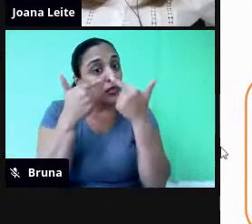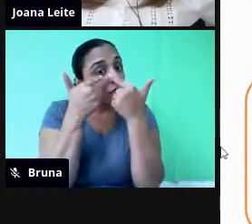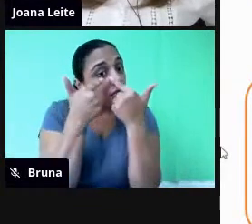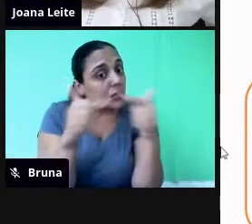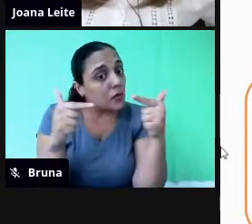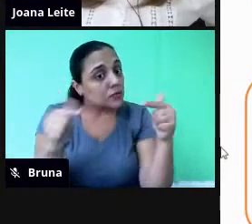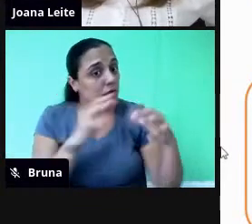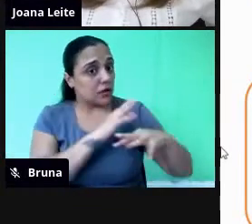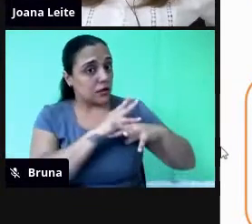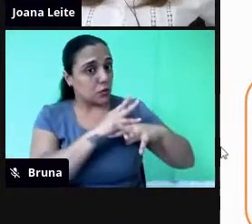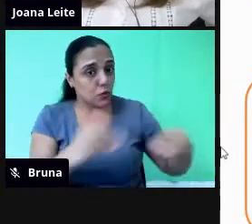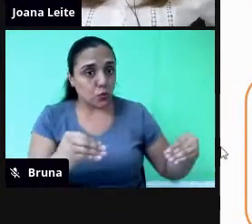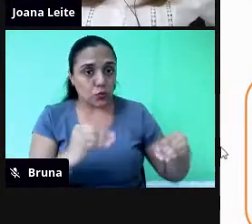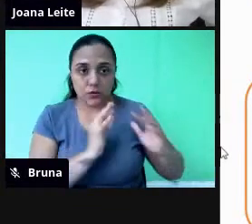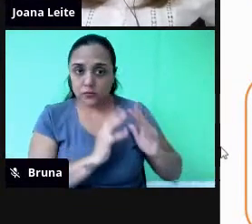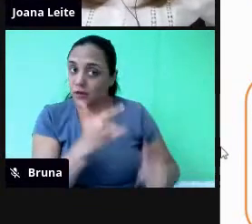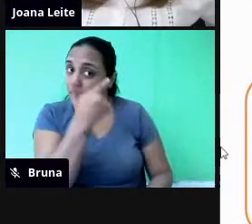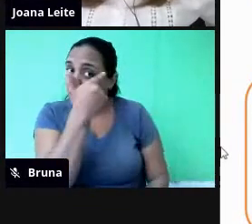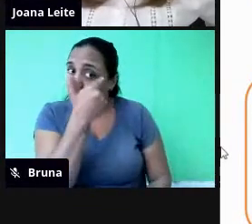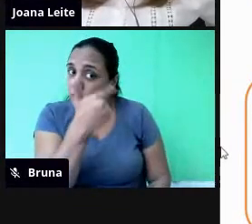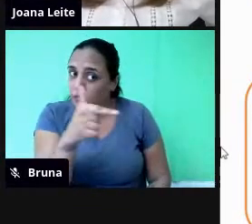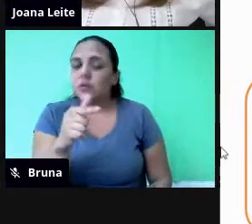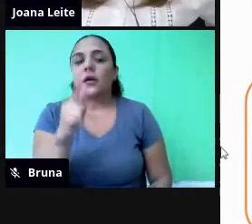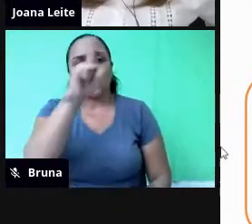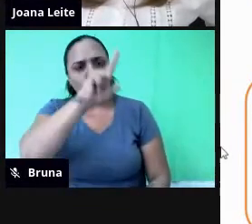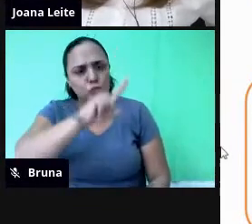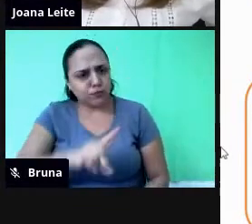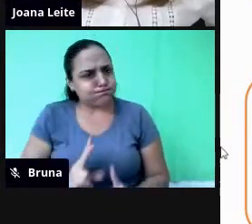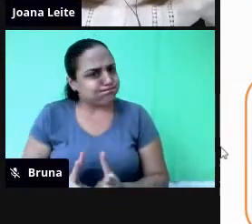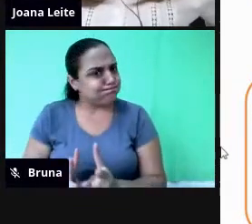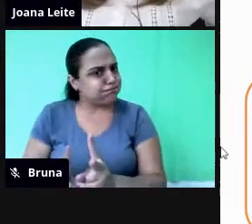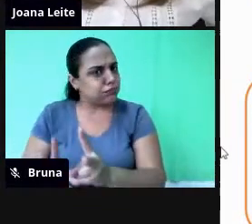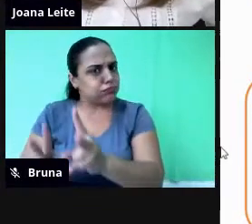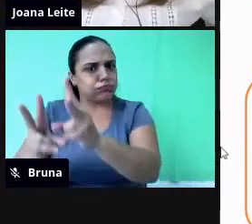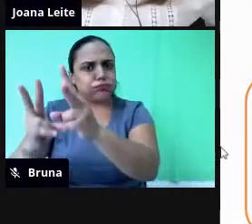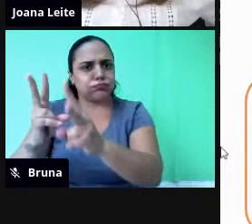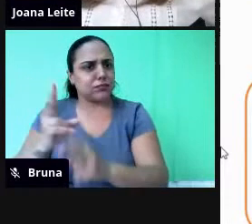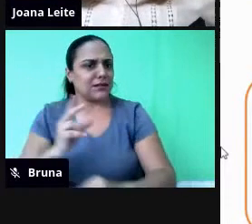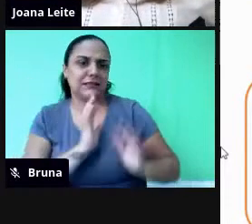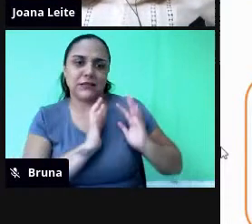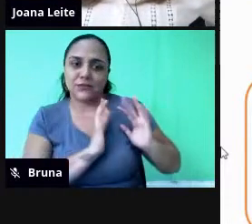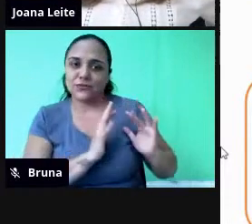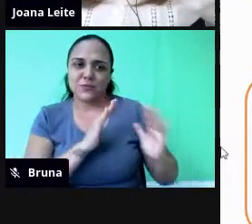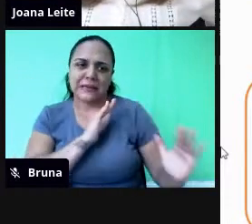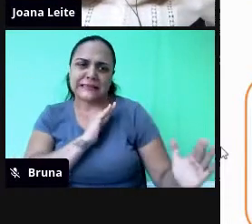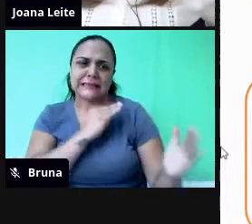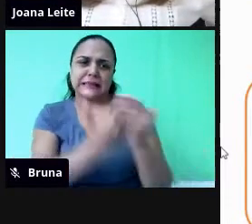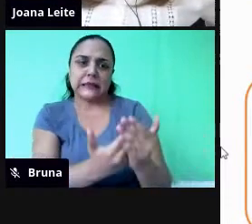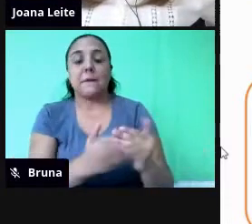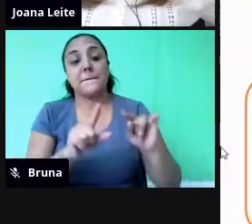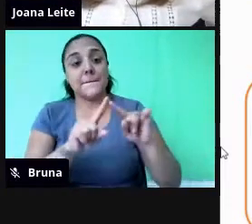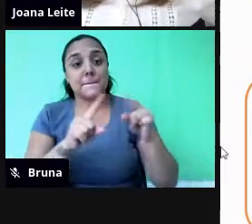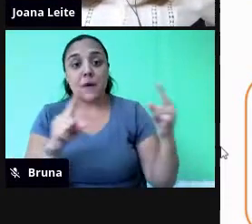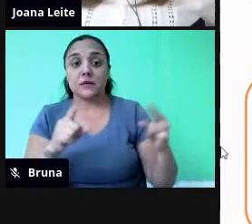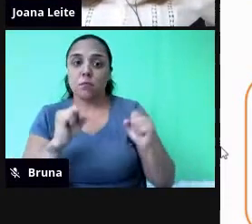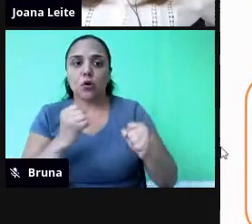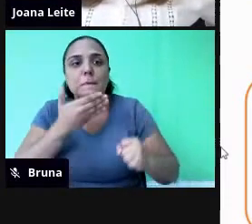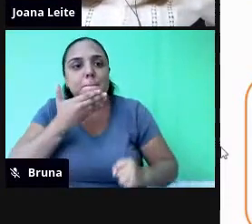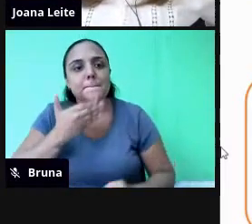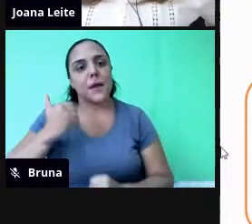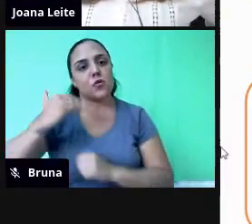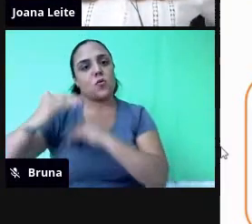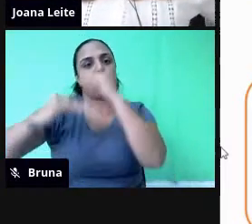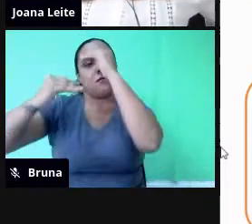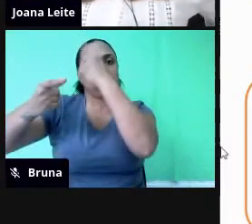criança não vai ter mais nada. Não, ela vai continuar tendo autismo, ela vai continuar sendo autista, tá? Mas a gente pode melhorar muito essa qualidade de